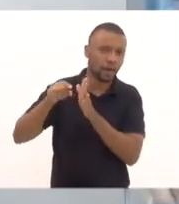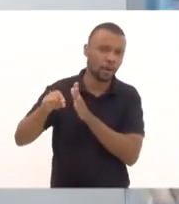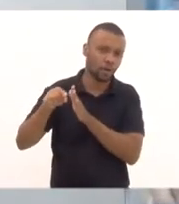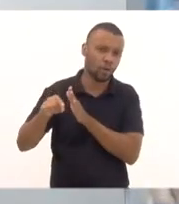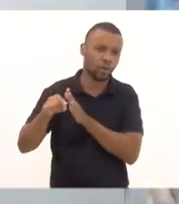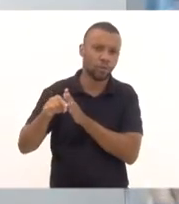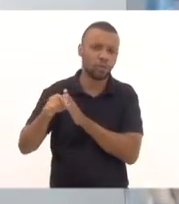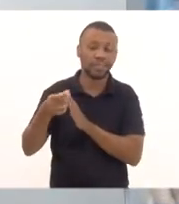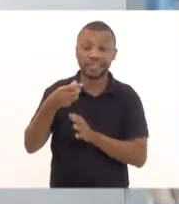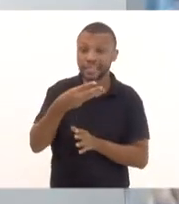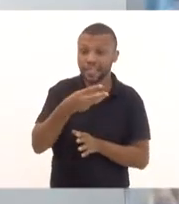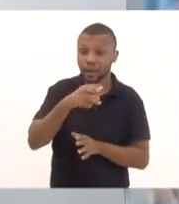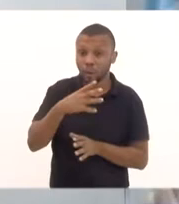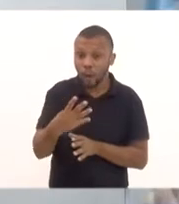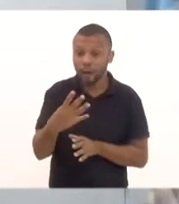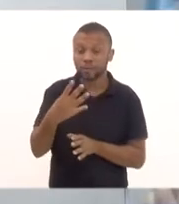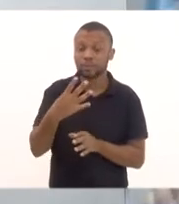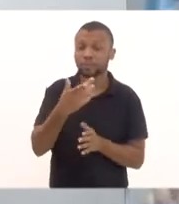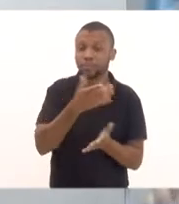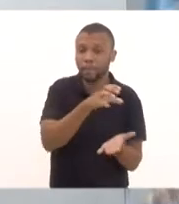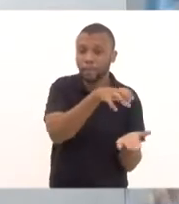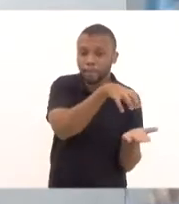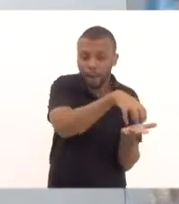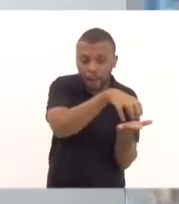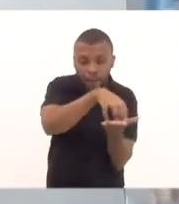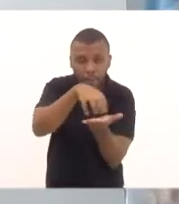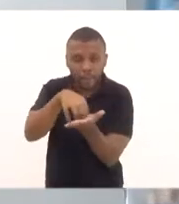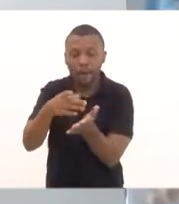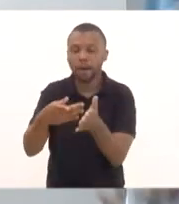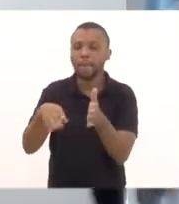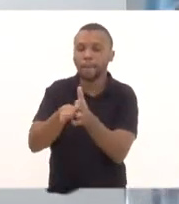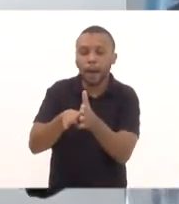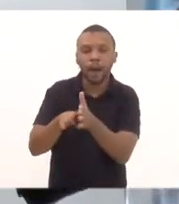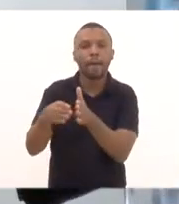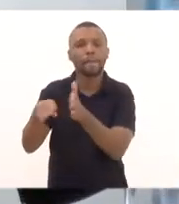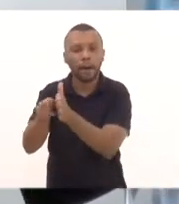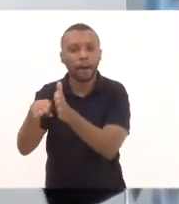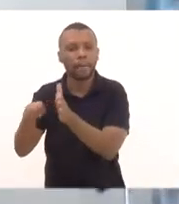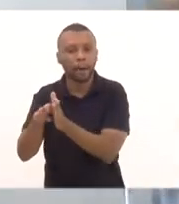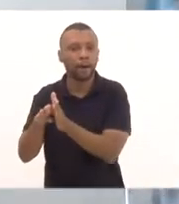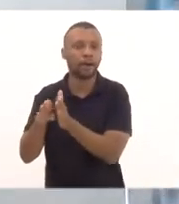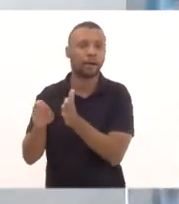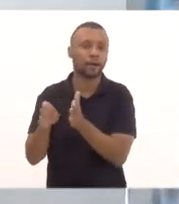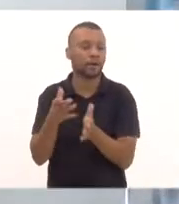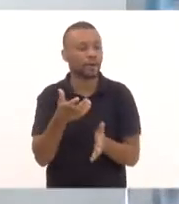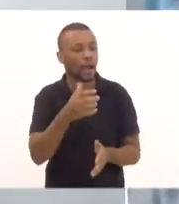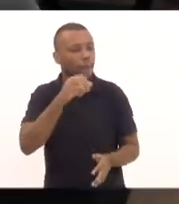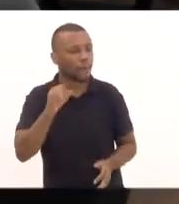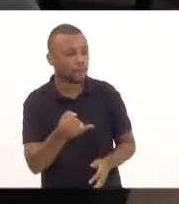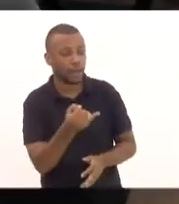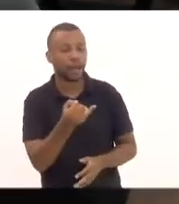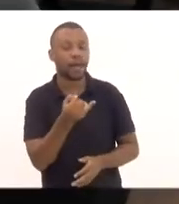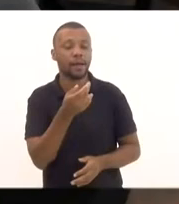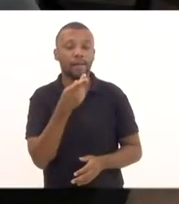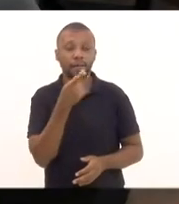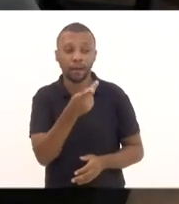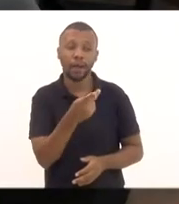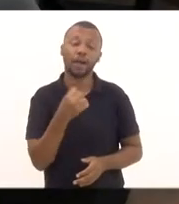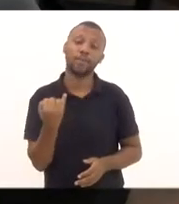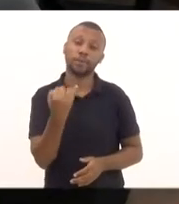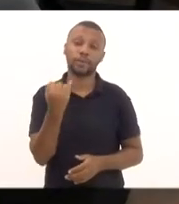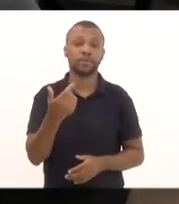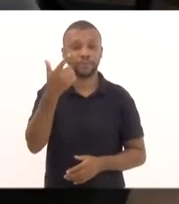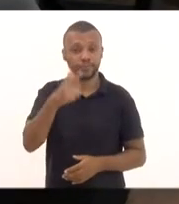ao fato das associações de moradores lá de Santa Cruz até que aproveitar porque a Regiane já tinha falado uma ser necessário repetir